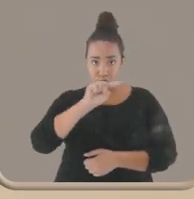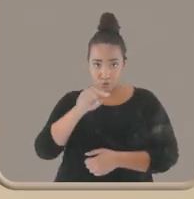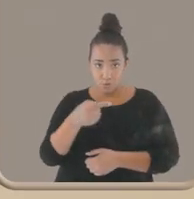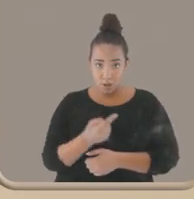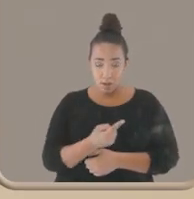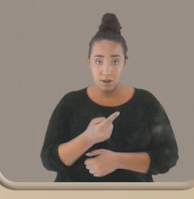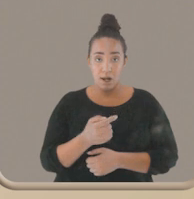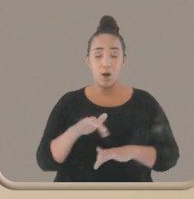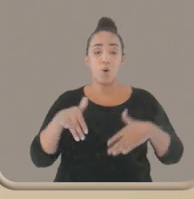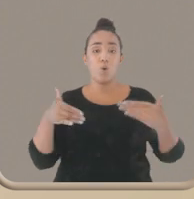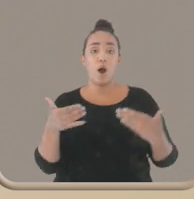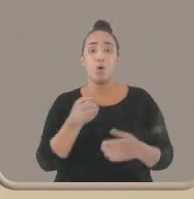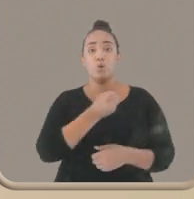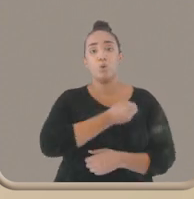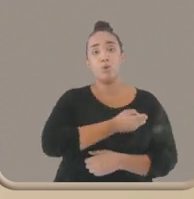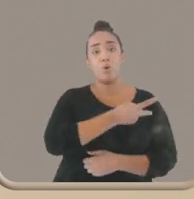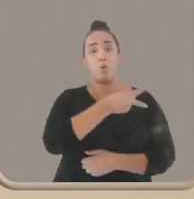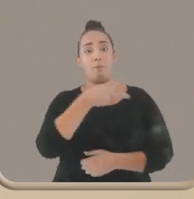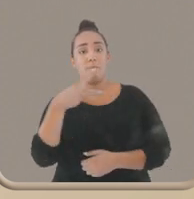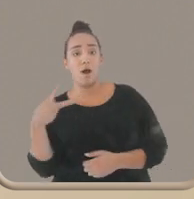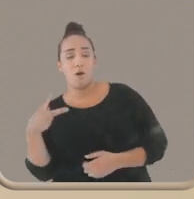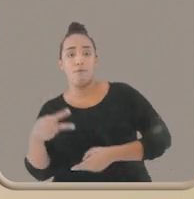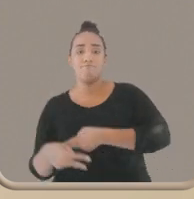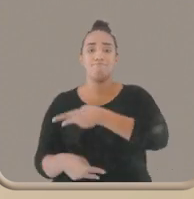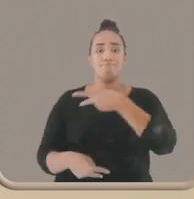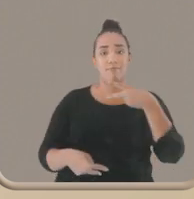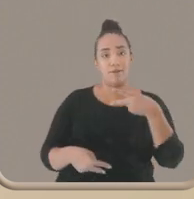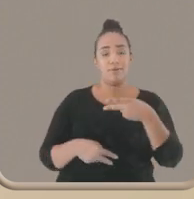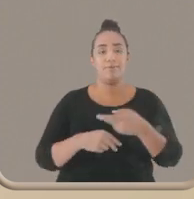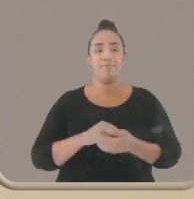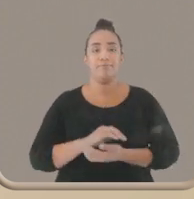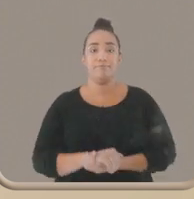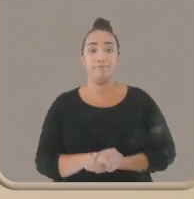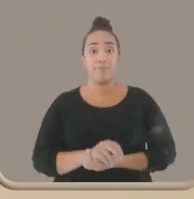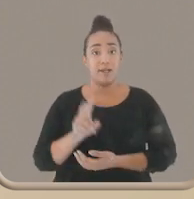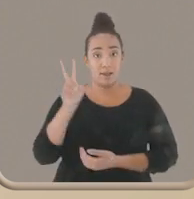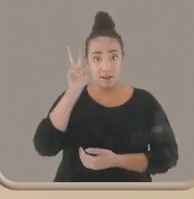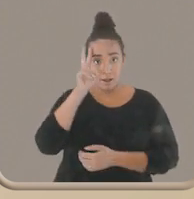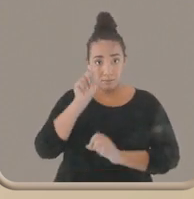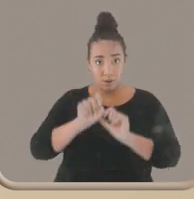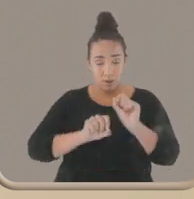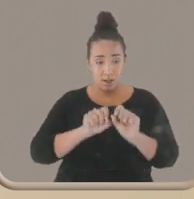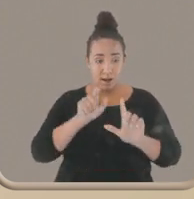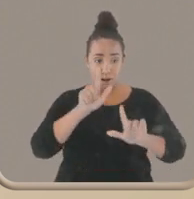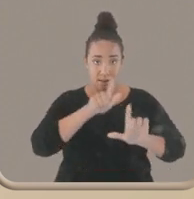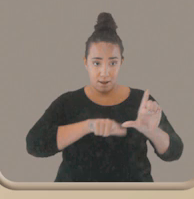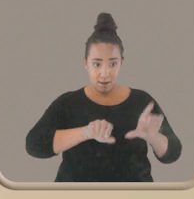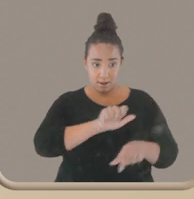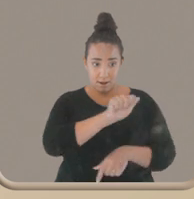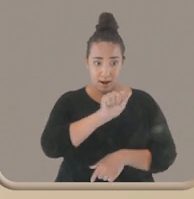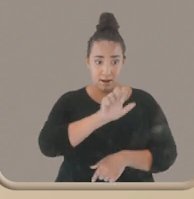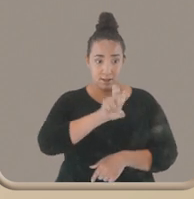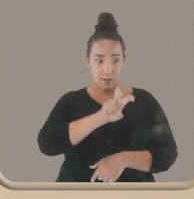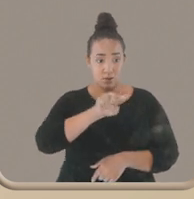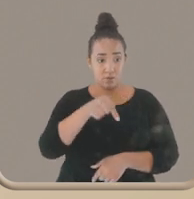números decimais dizendo qual deles é maior e o menor número. Letra A,